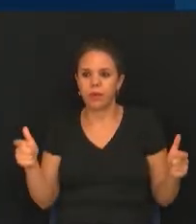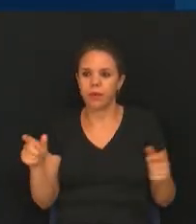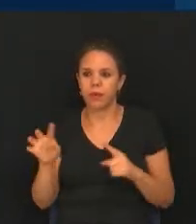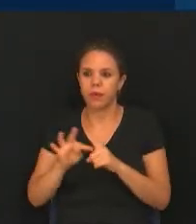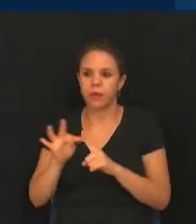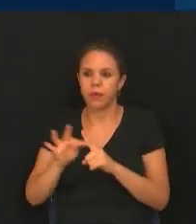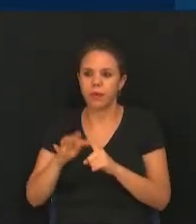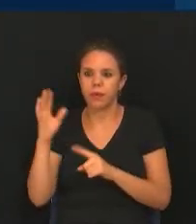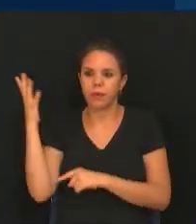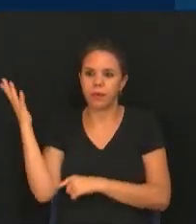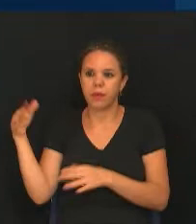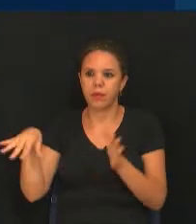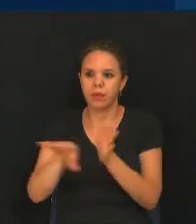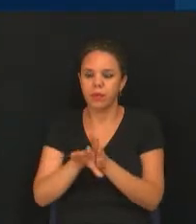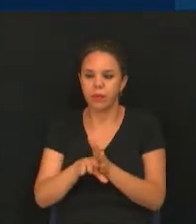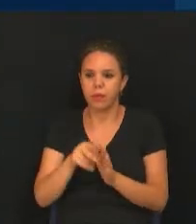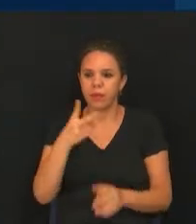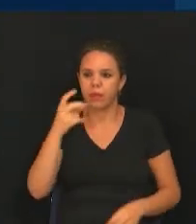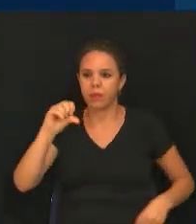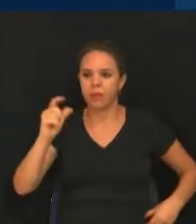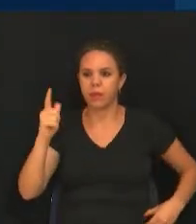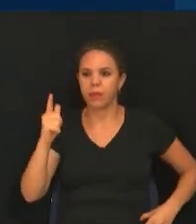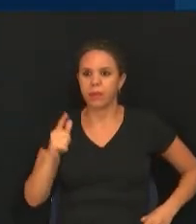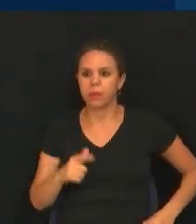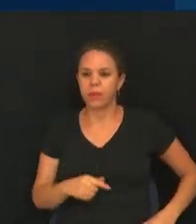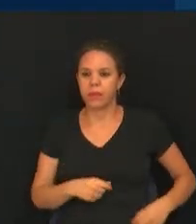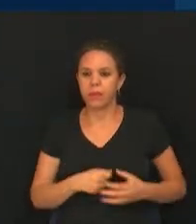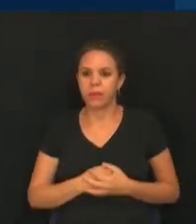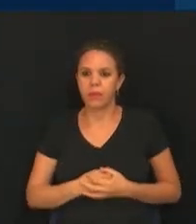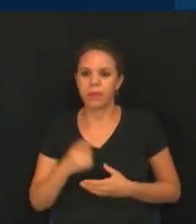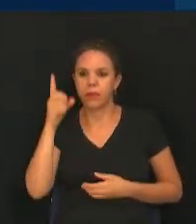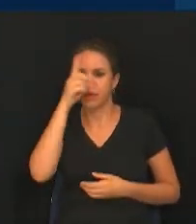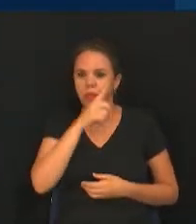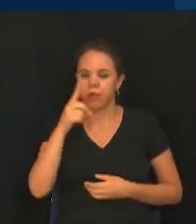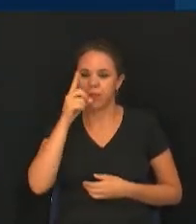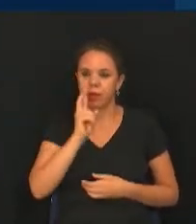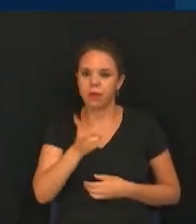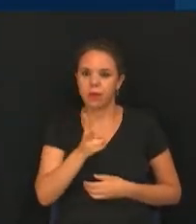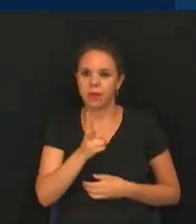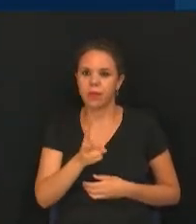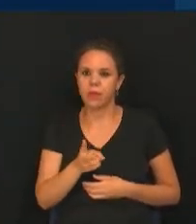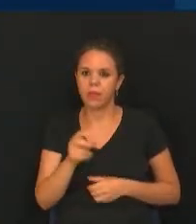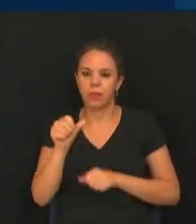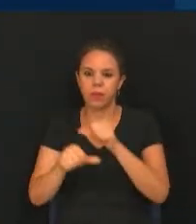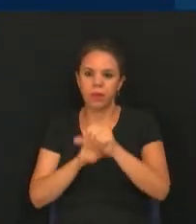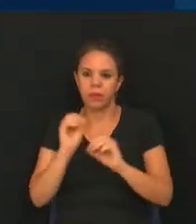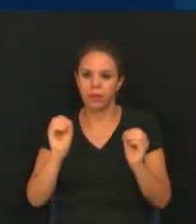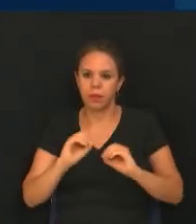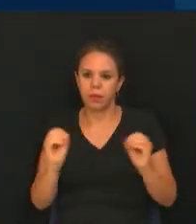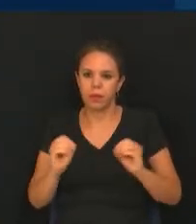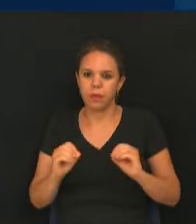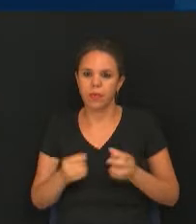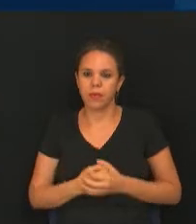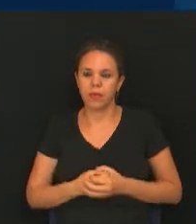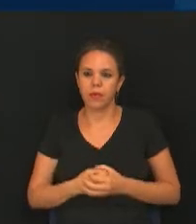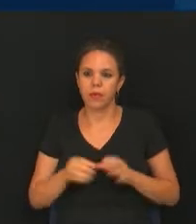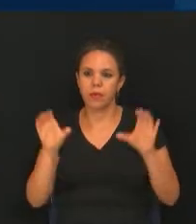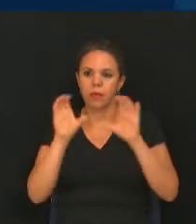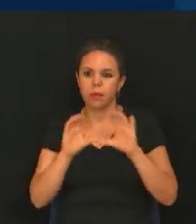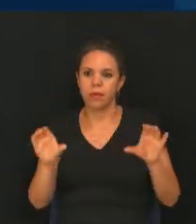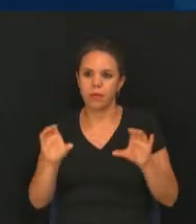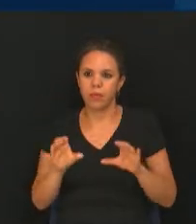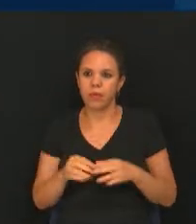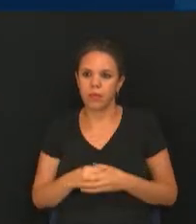temperaturas, que pode chegar a 29 graus. O domingo segue sem muita mudança, condição de céu alternando